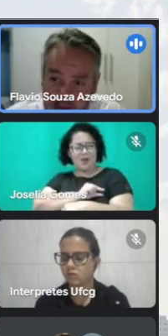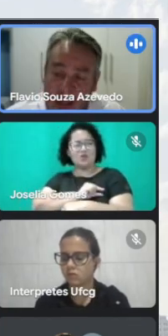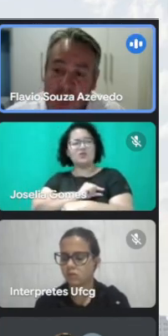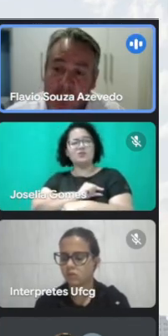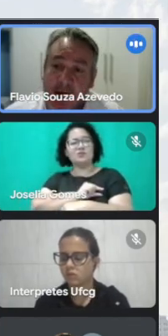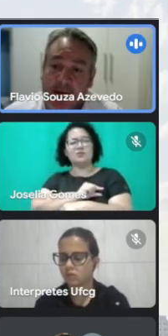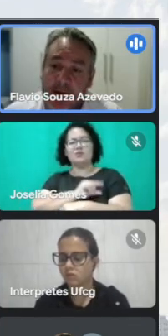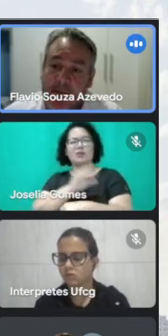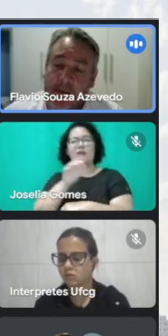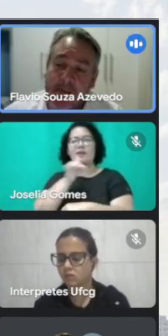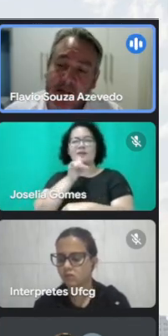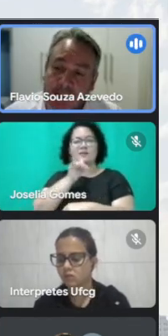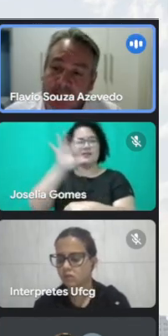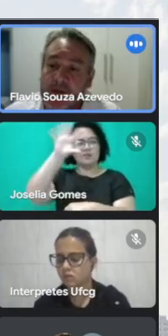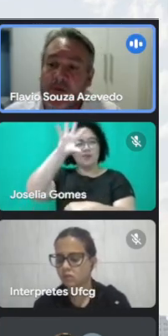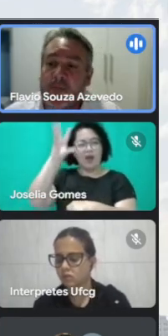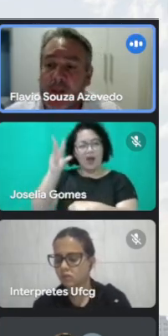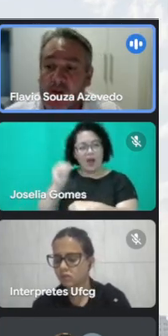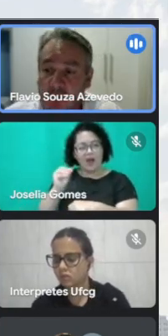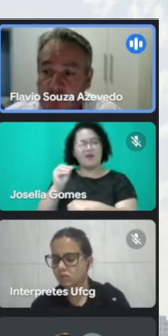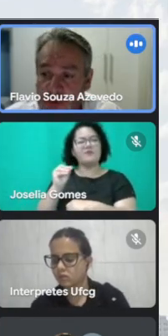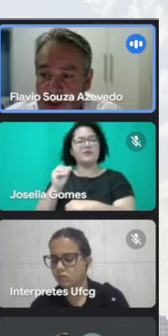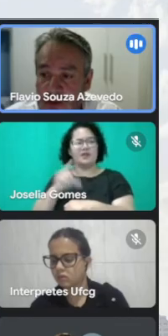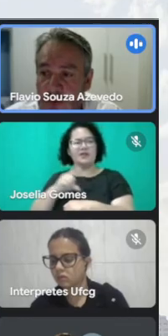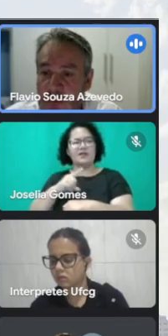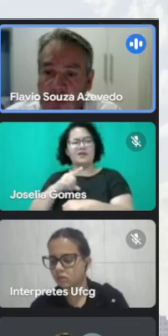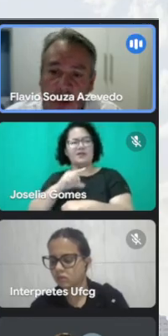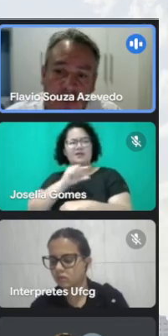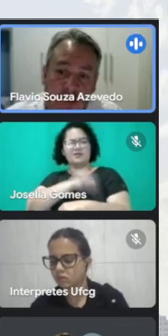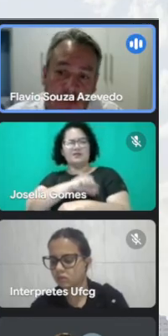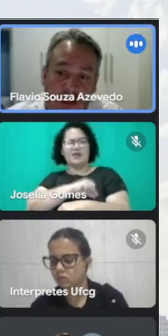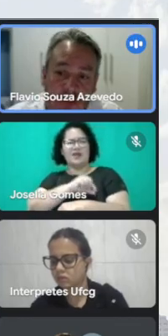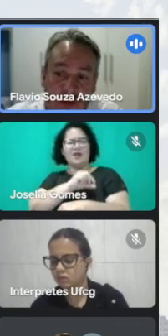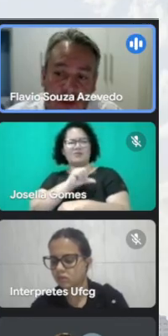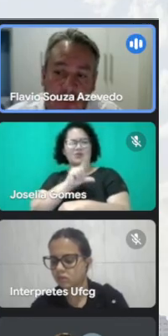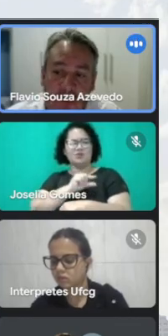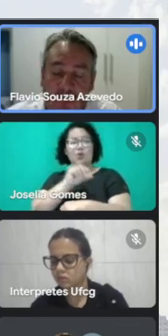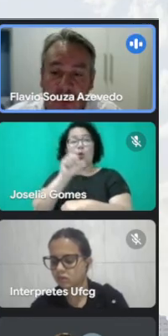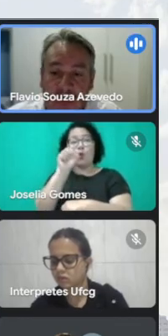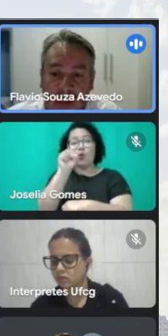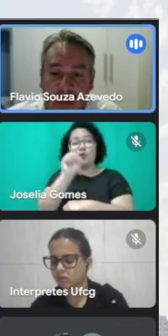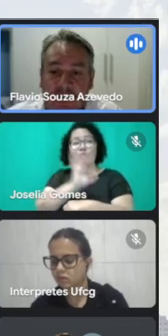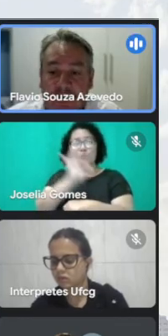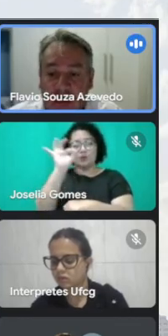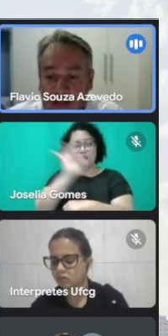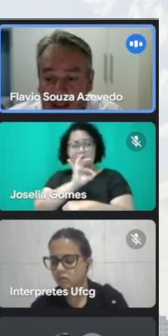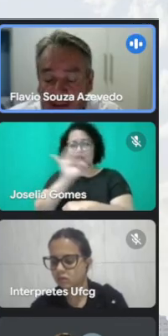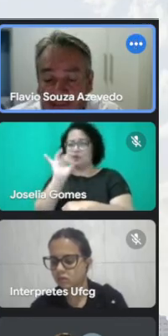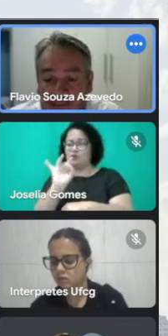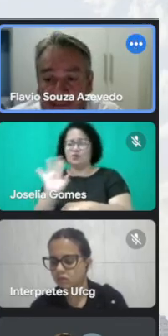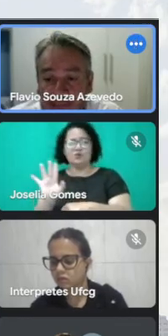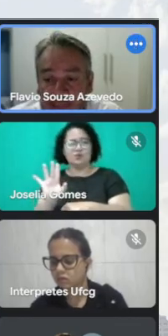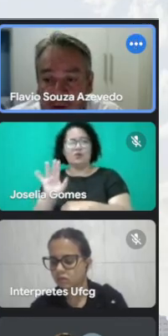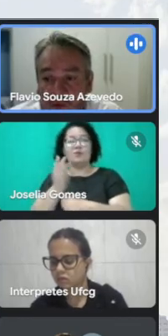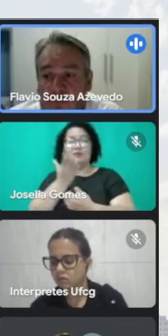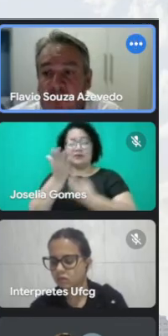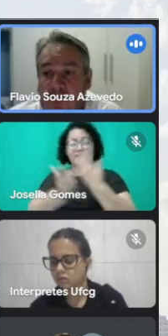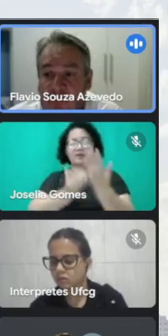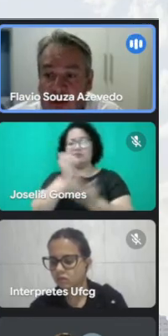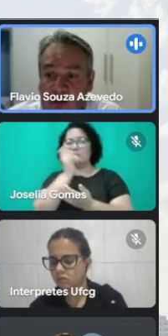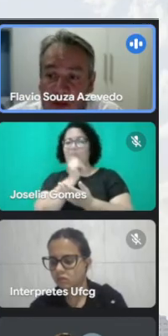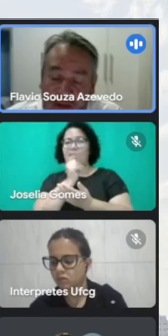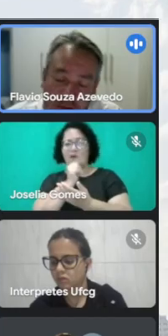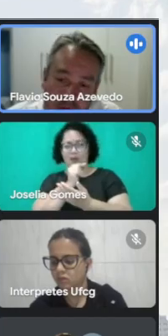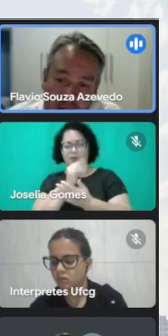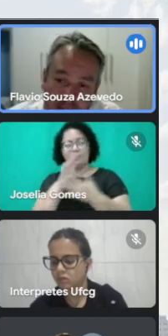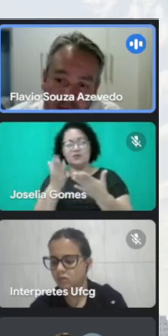da África, que tem renda média baixíssima, então apenas 8% do total de águas residuais municipais e industriais geradas é tratada. Então, você